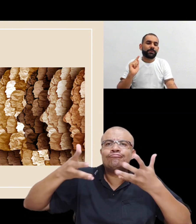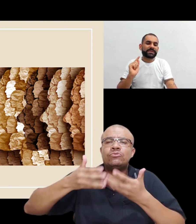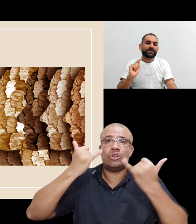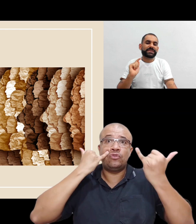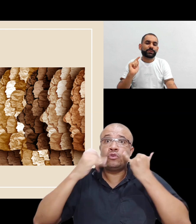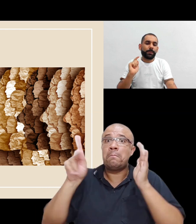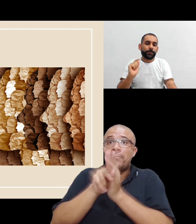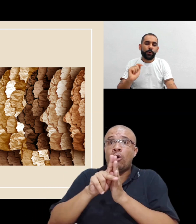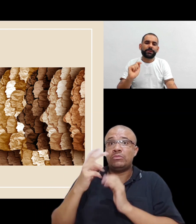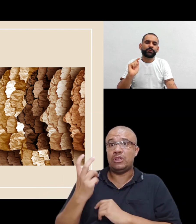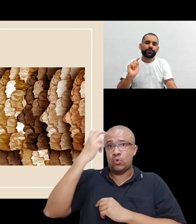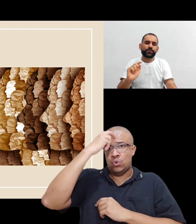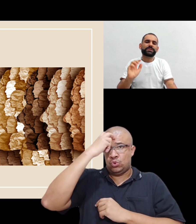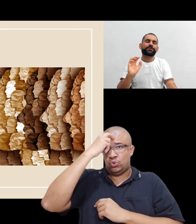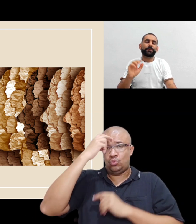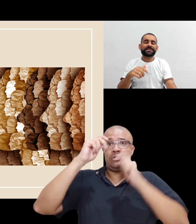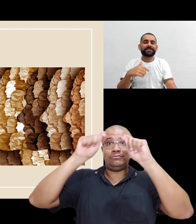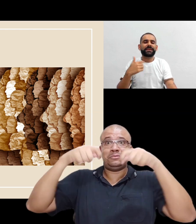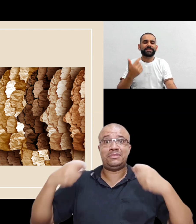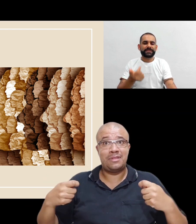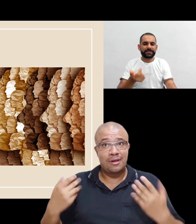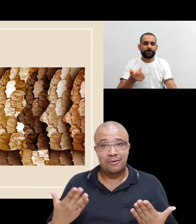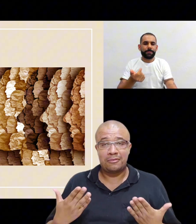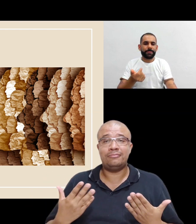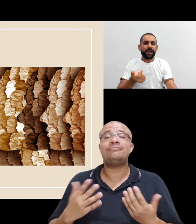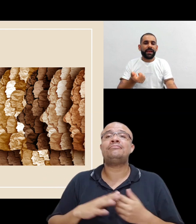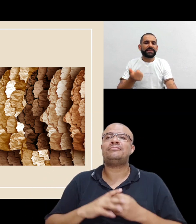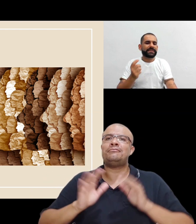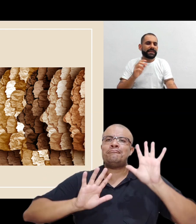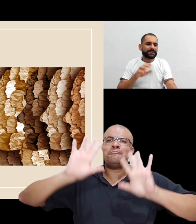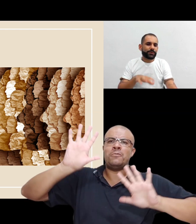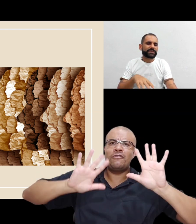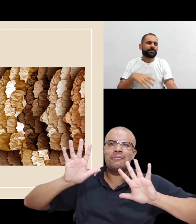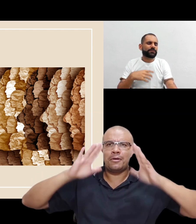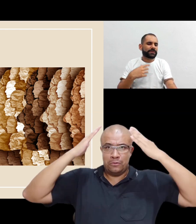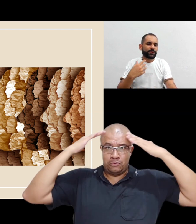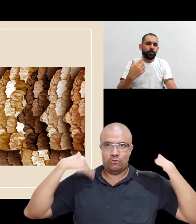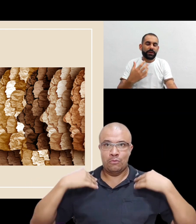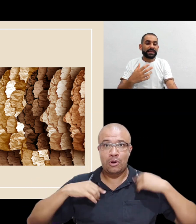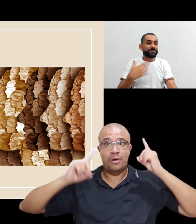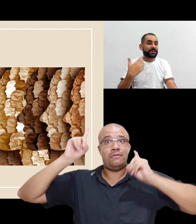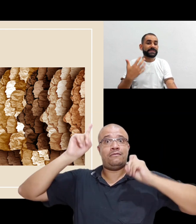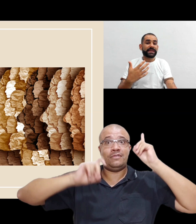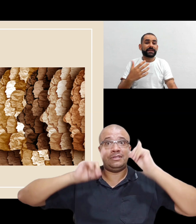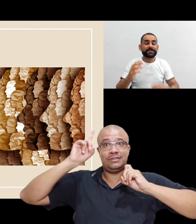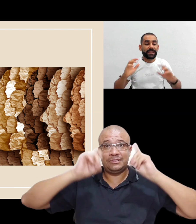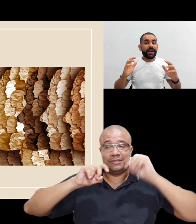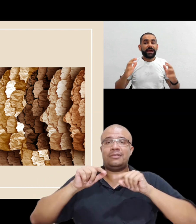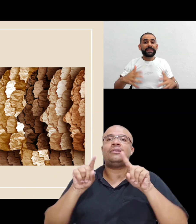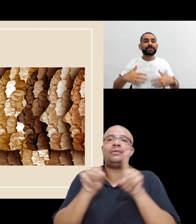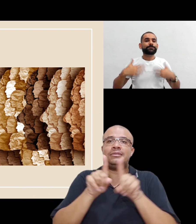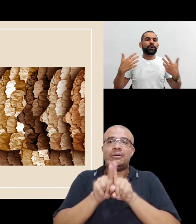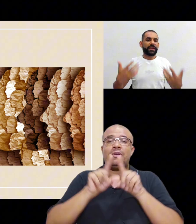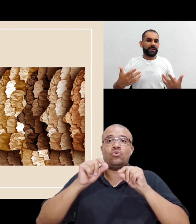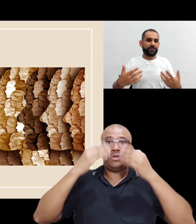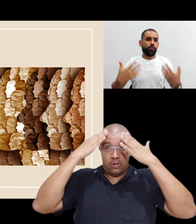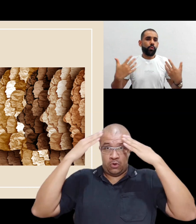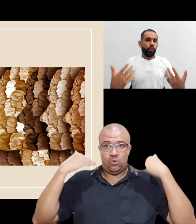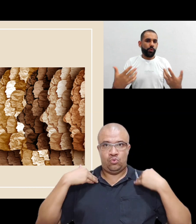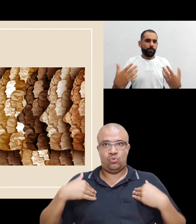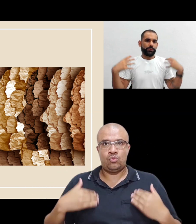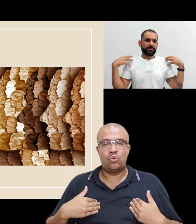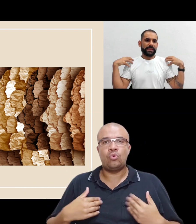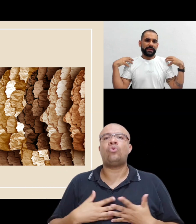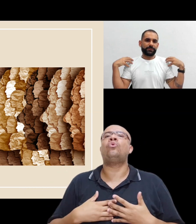transmite informações da sua própria cultura de forma sinalizada. Encenações, movimentos corporais e faciais. Explorar